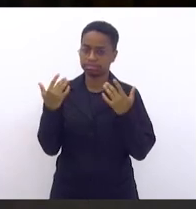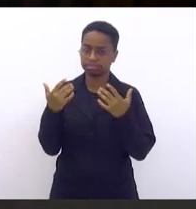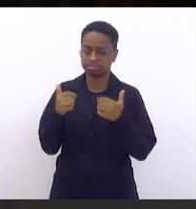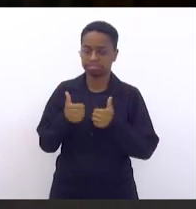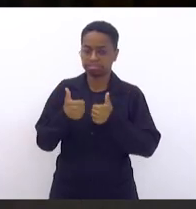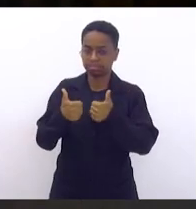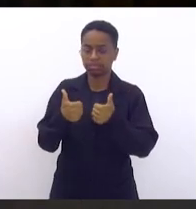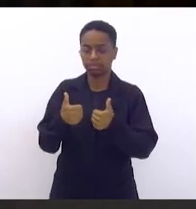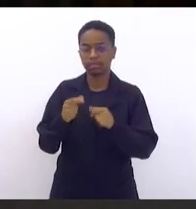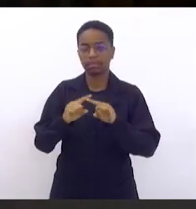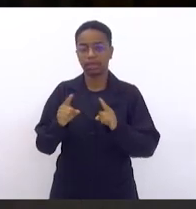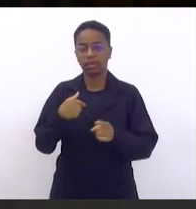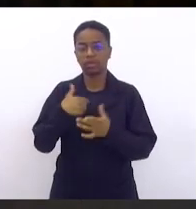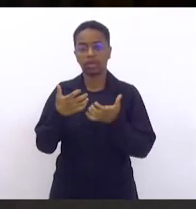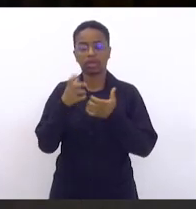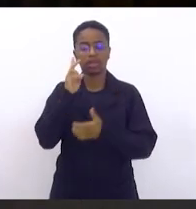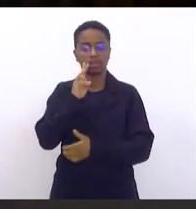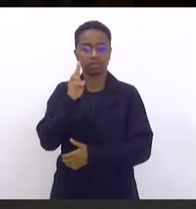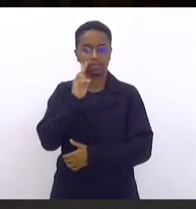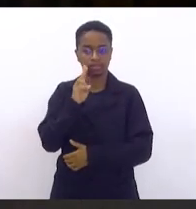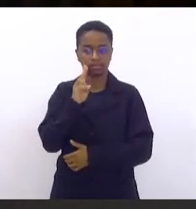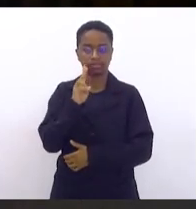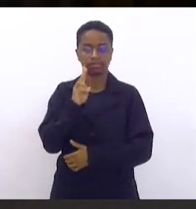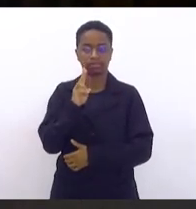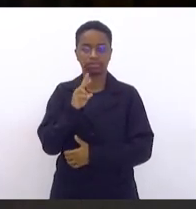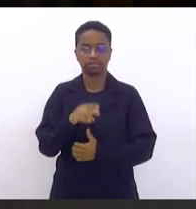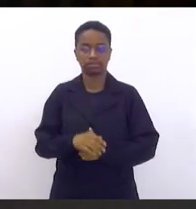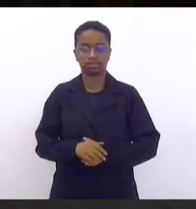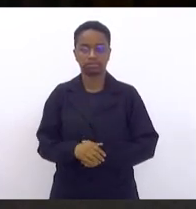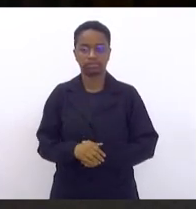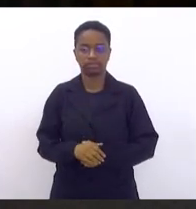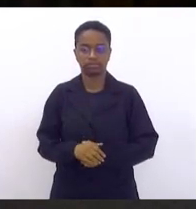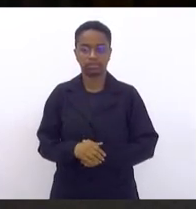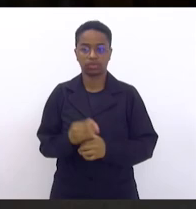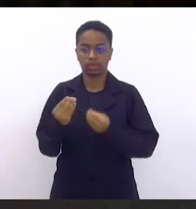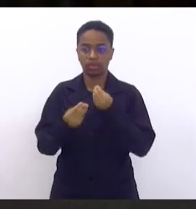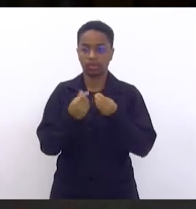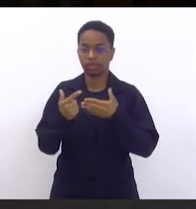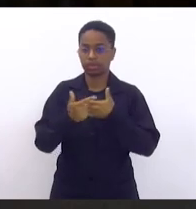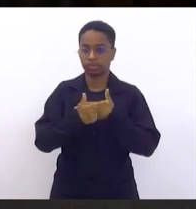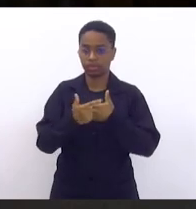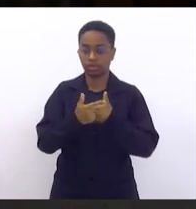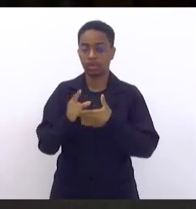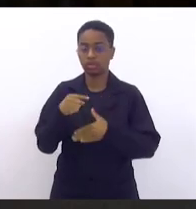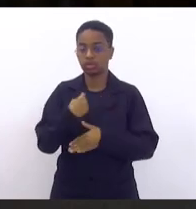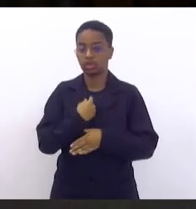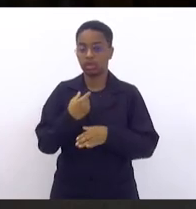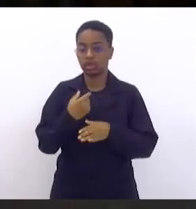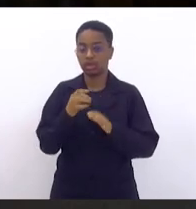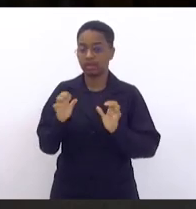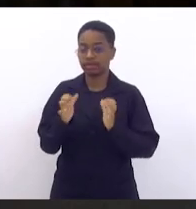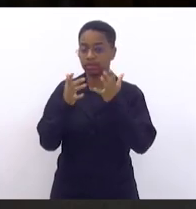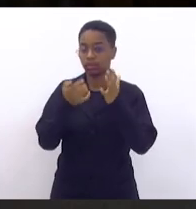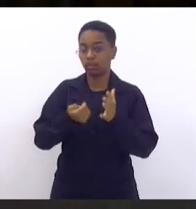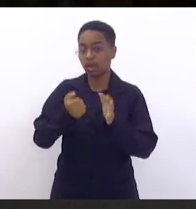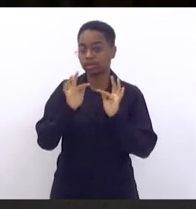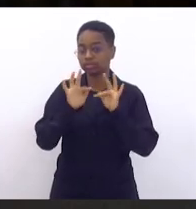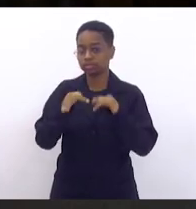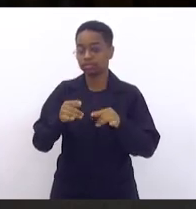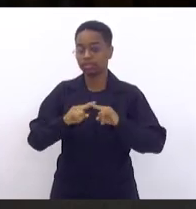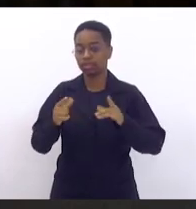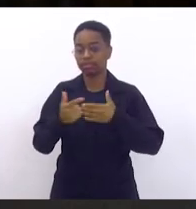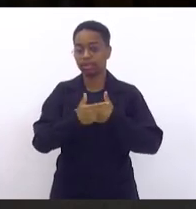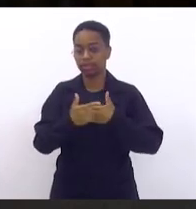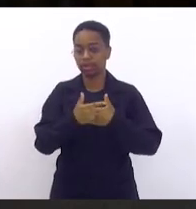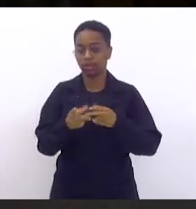e eu queria lembrar é só para bater né o papel do fórum o evento está acabando mas o papel do fórum continua que é